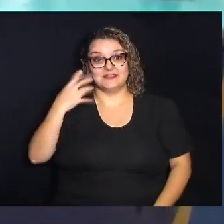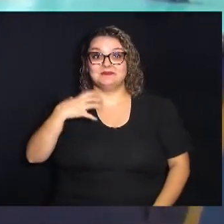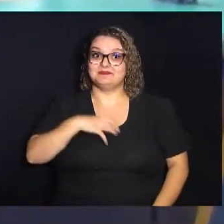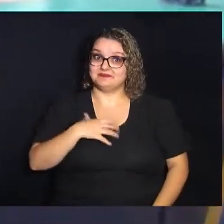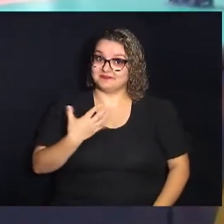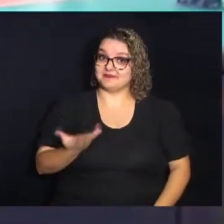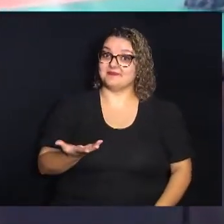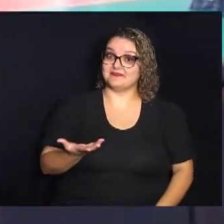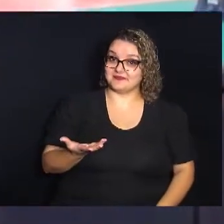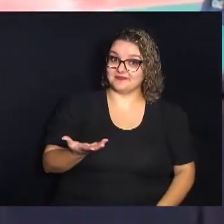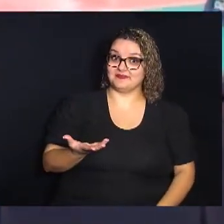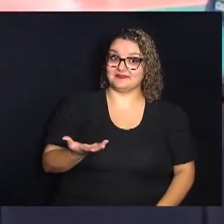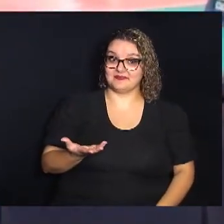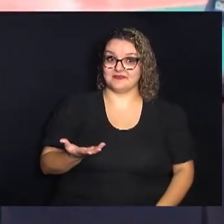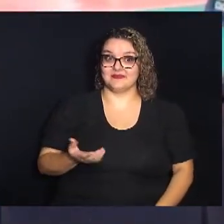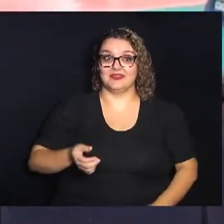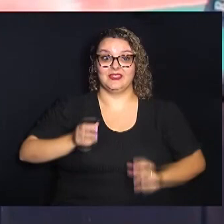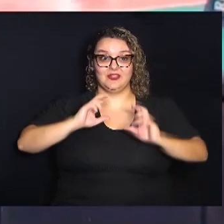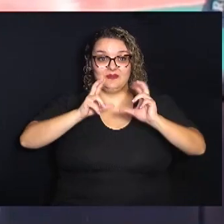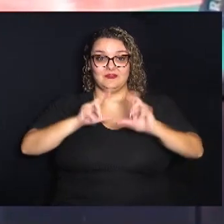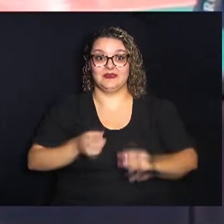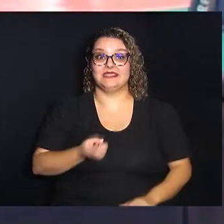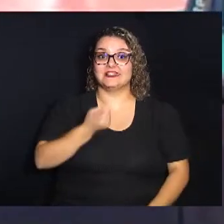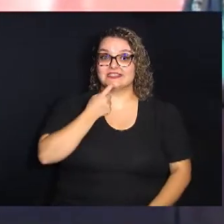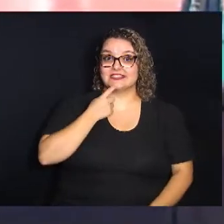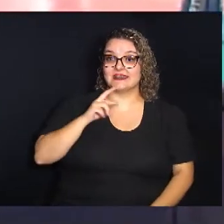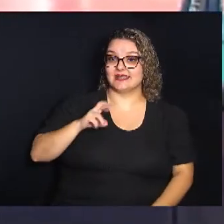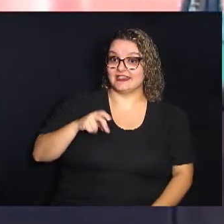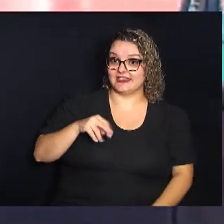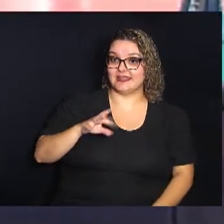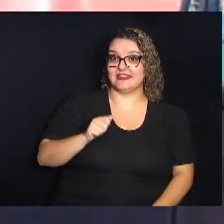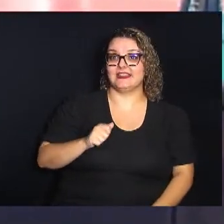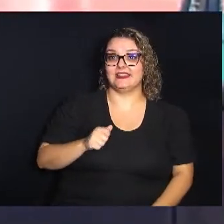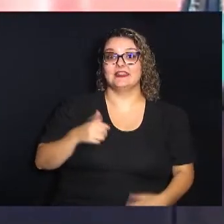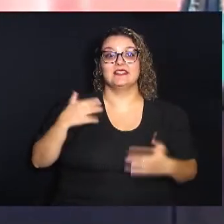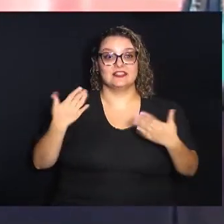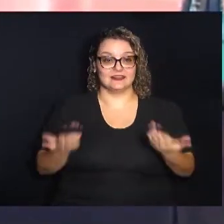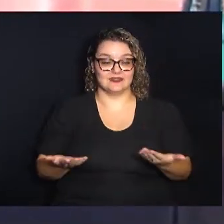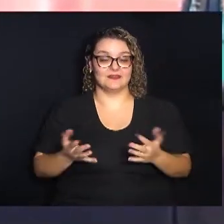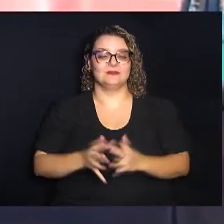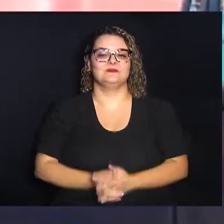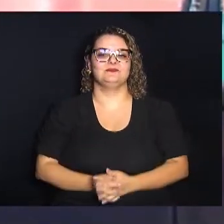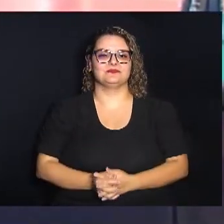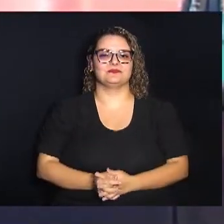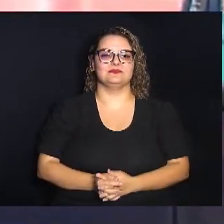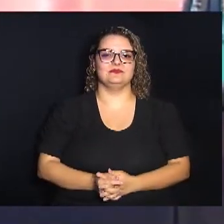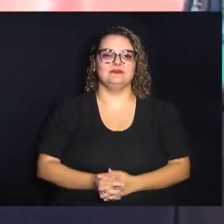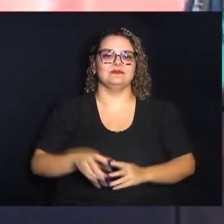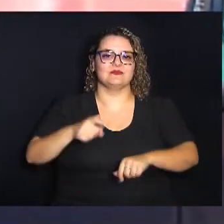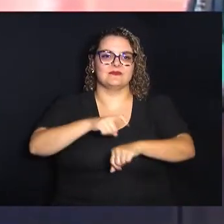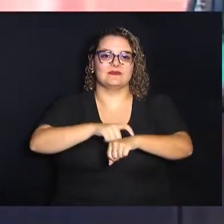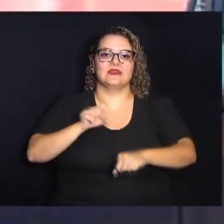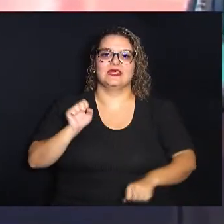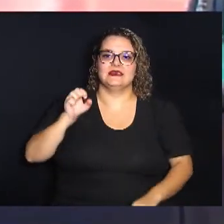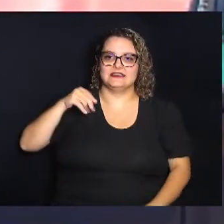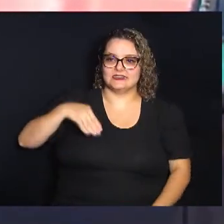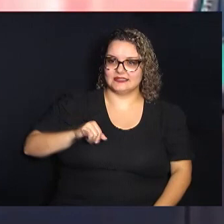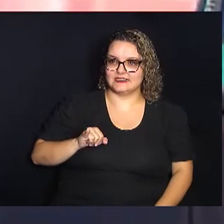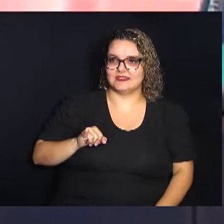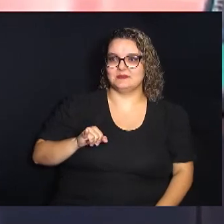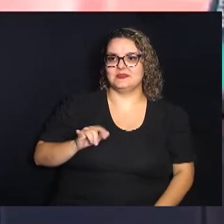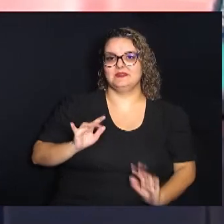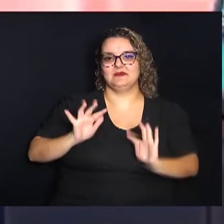não é? O Vôlei Campinas, o Vôlei Renata está, portanto, aí na fase semifinal